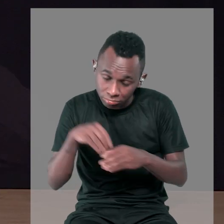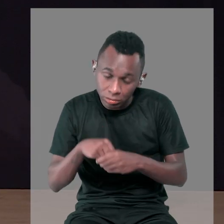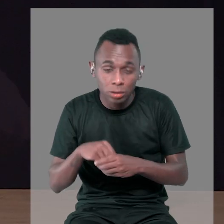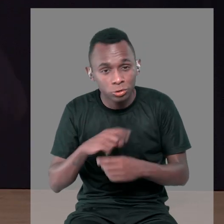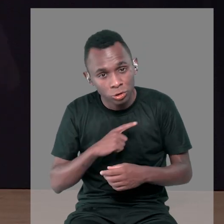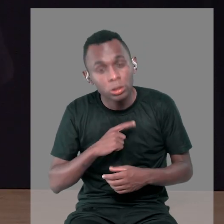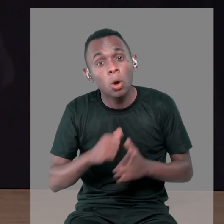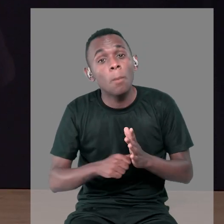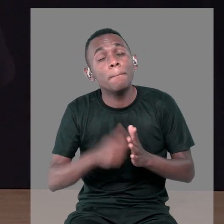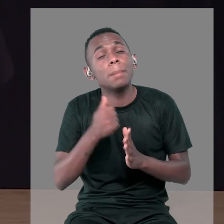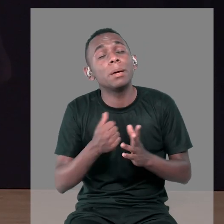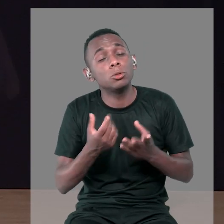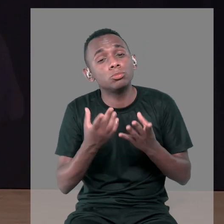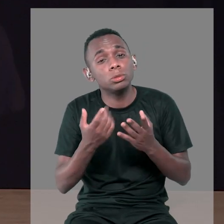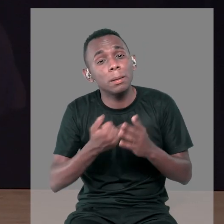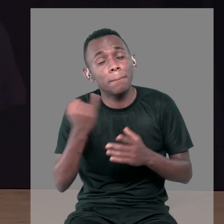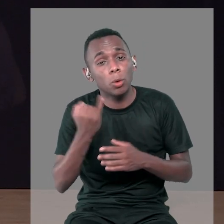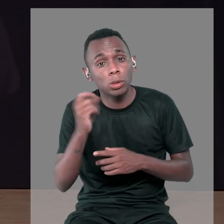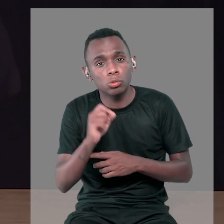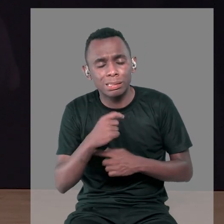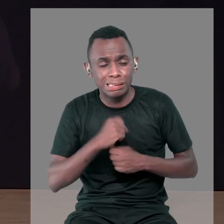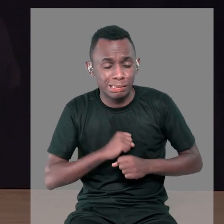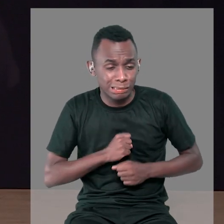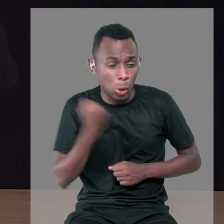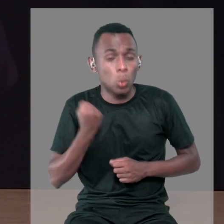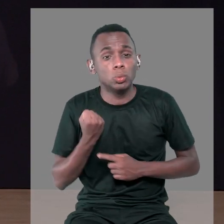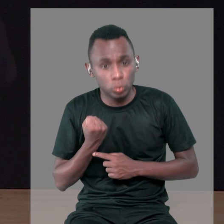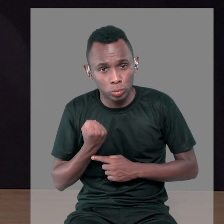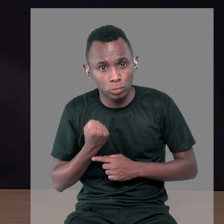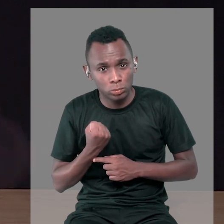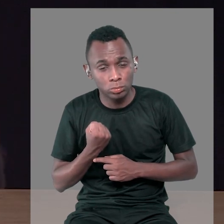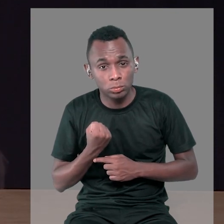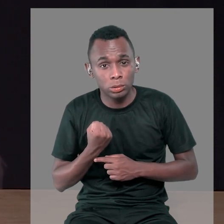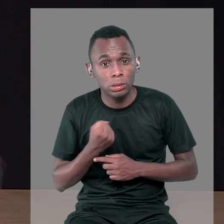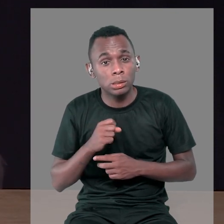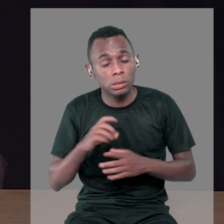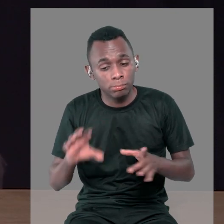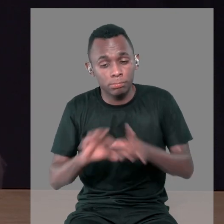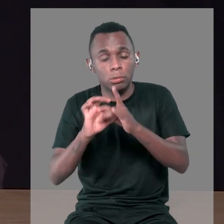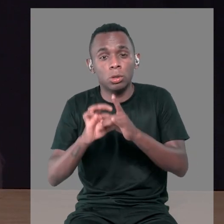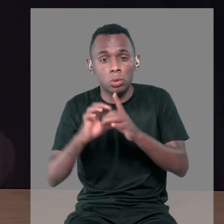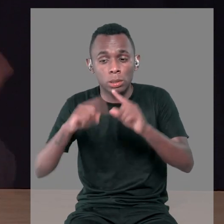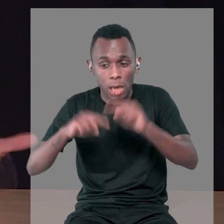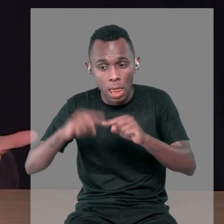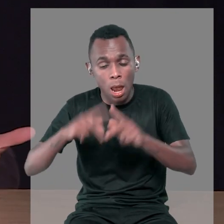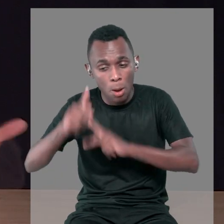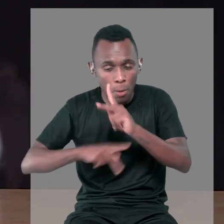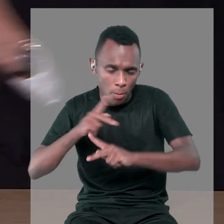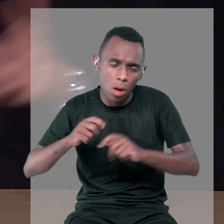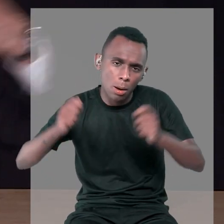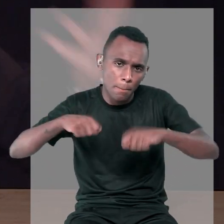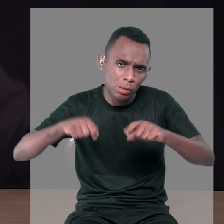o primeiro elemento do seu triângulo é esse ódio. E ele se encarna para ele no elemento popular, mais capaz de